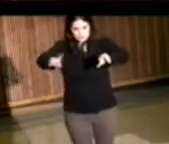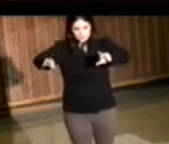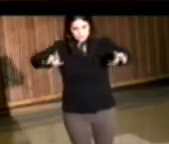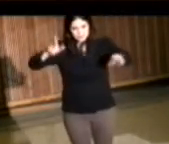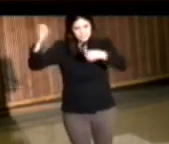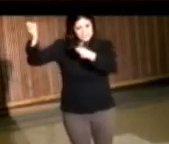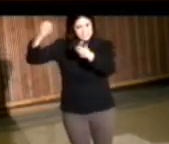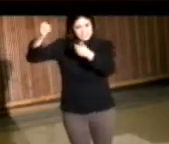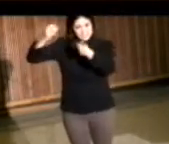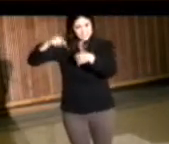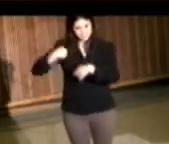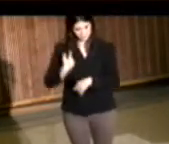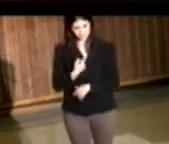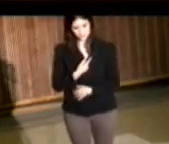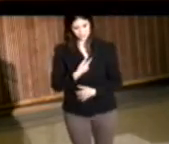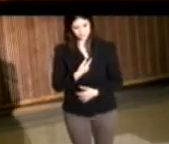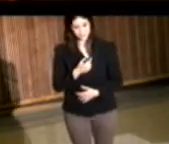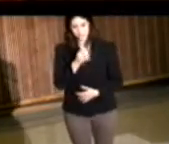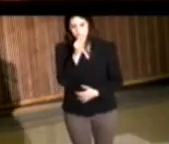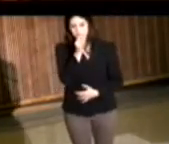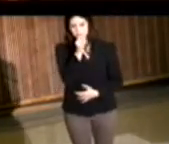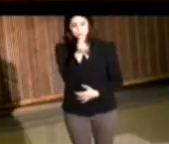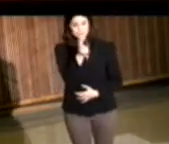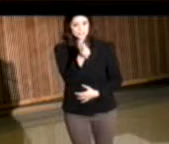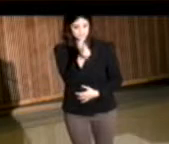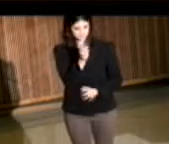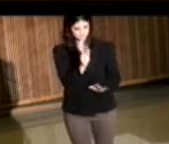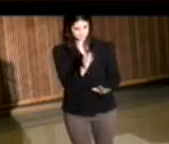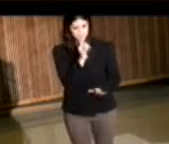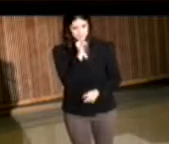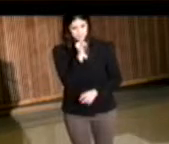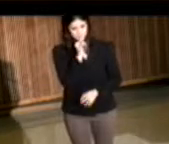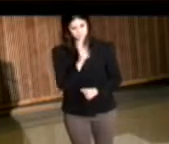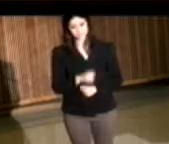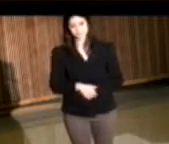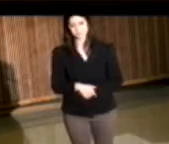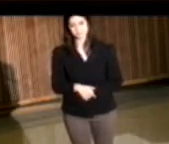Na área financeira, por exemplo,